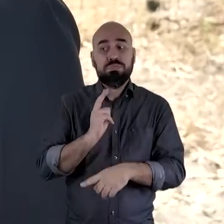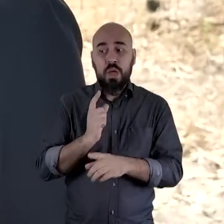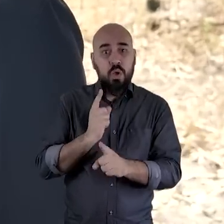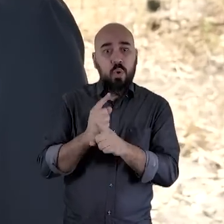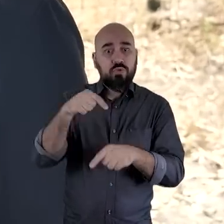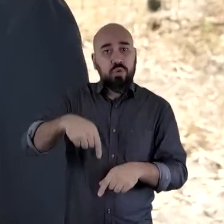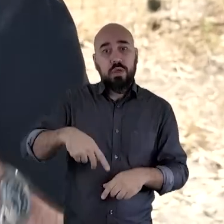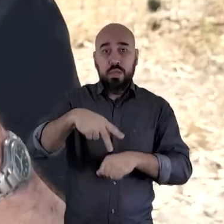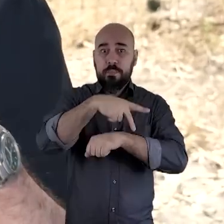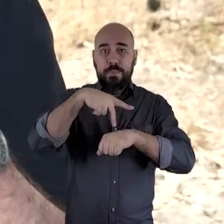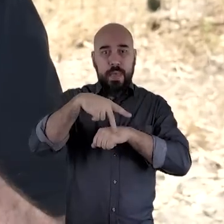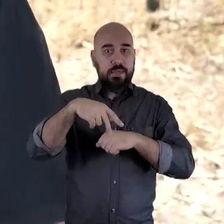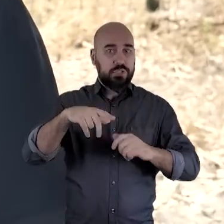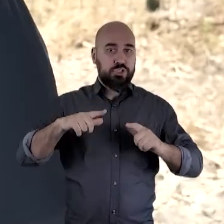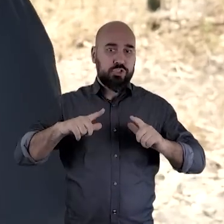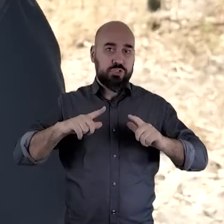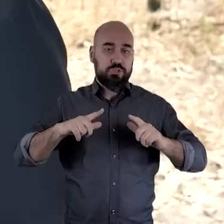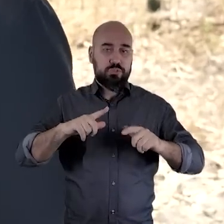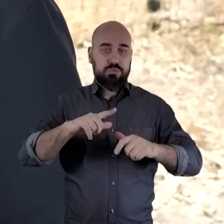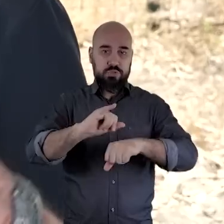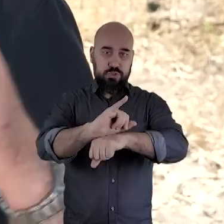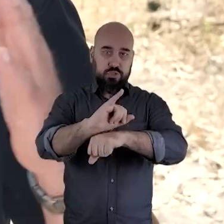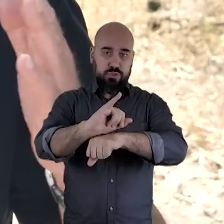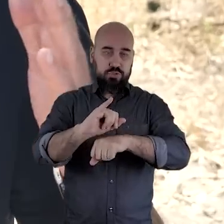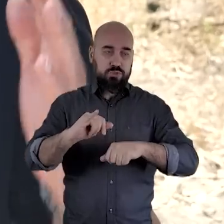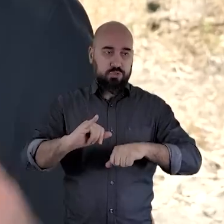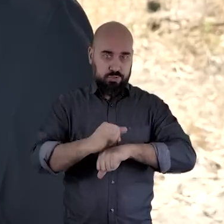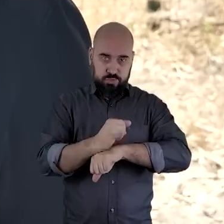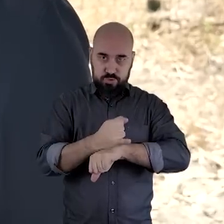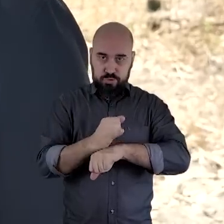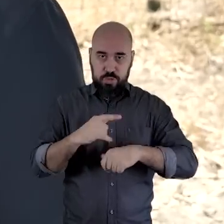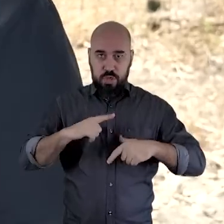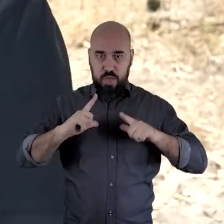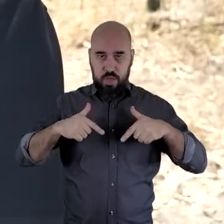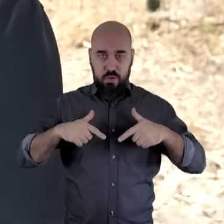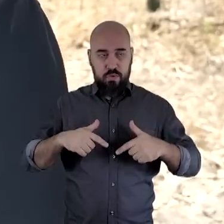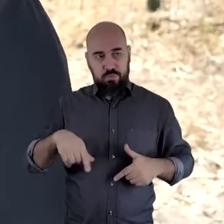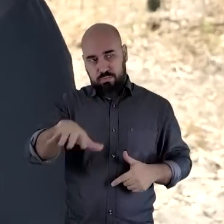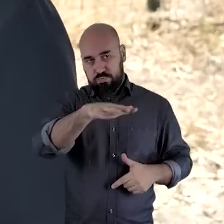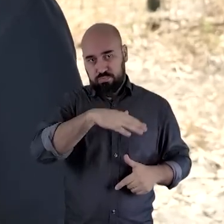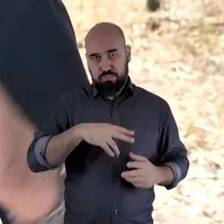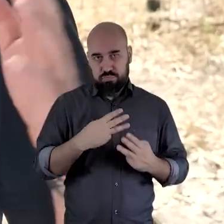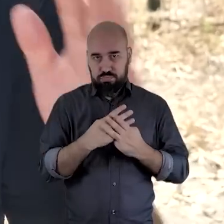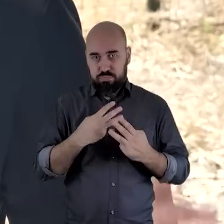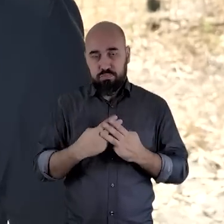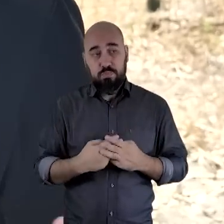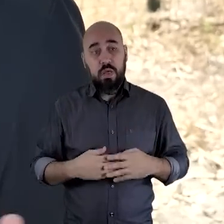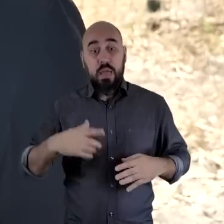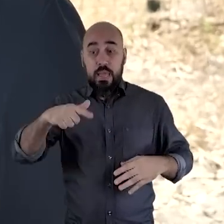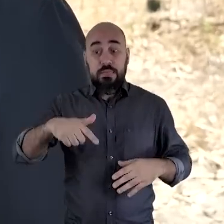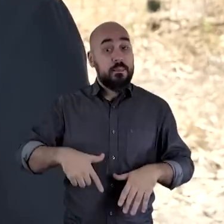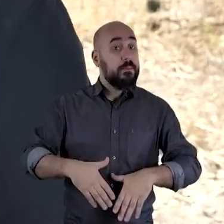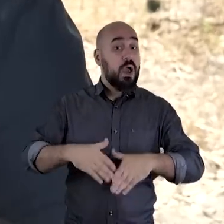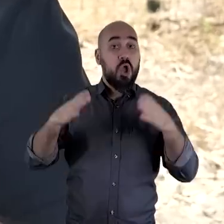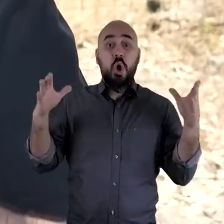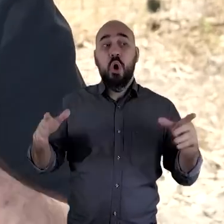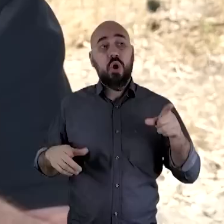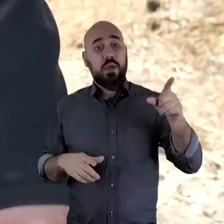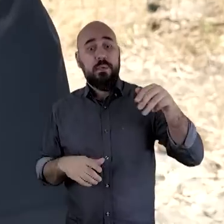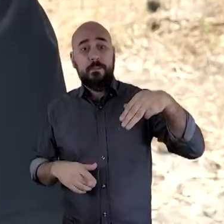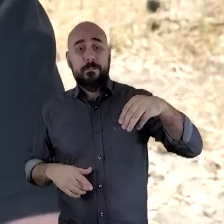nesse país. É maior do que Hatzor, maior do que Meguido, maior do que